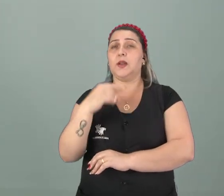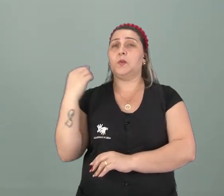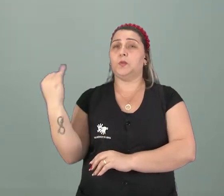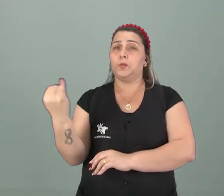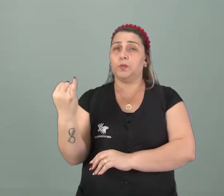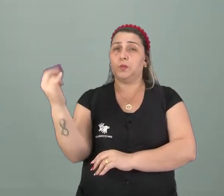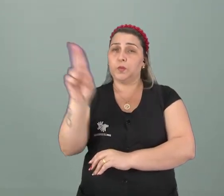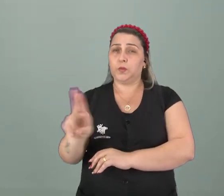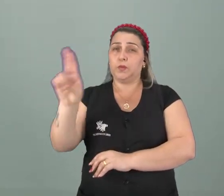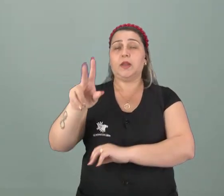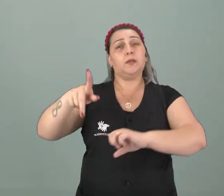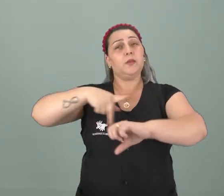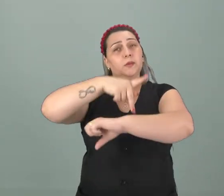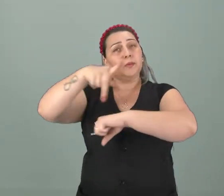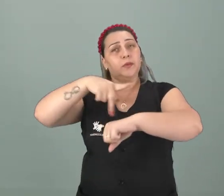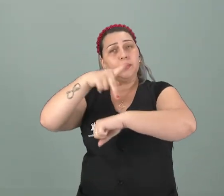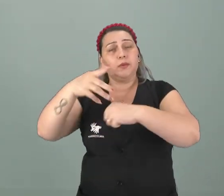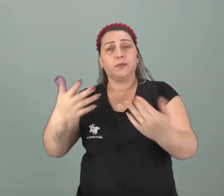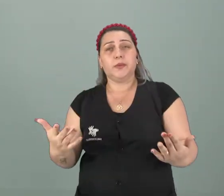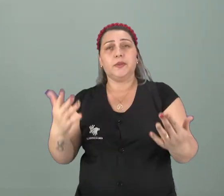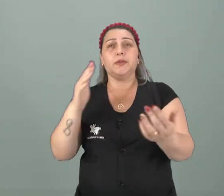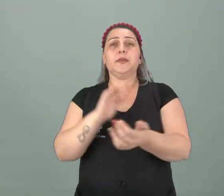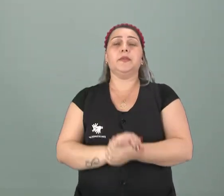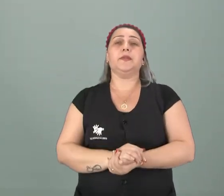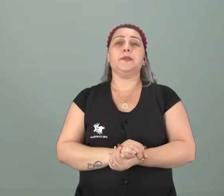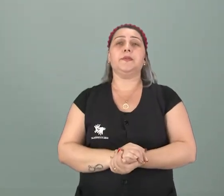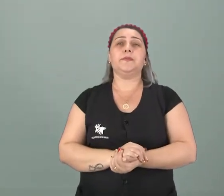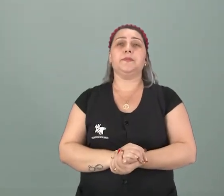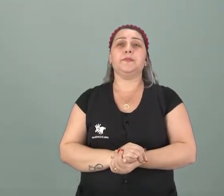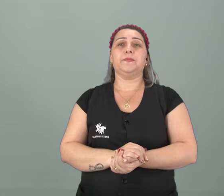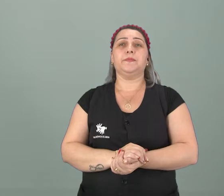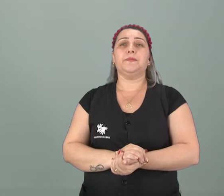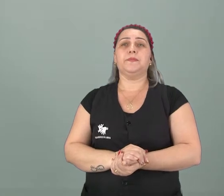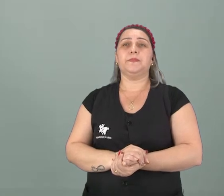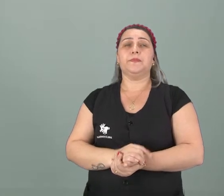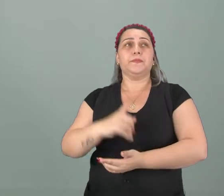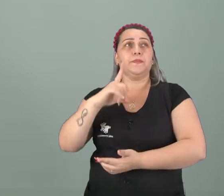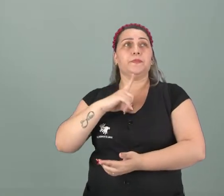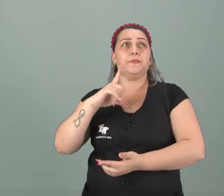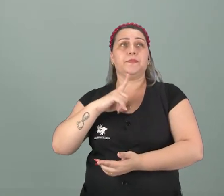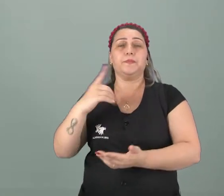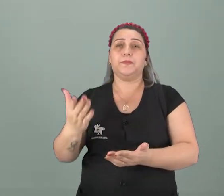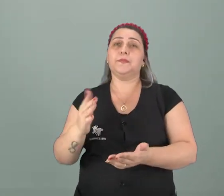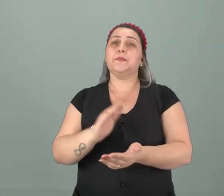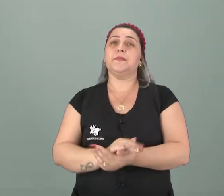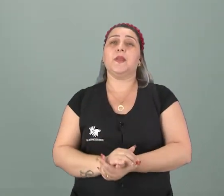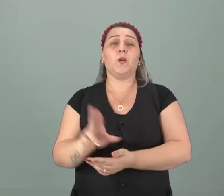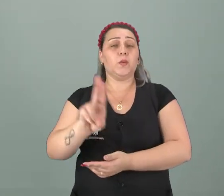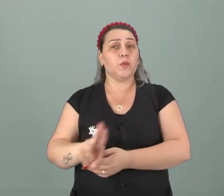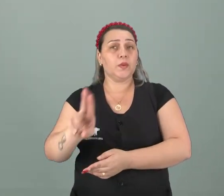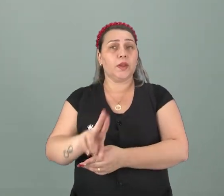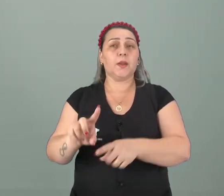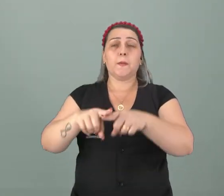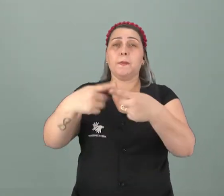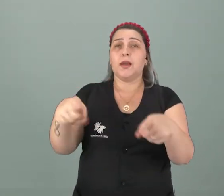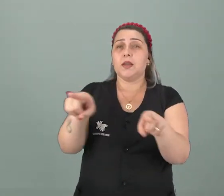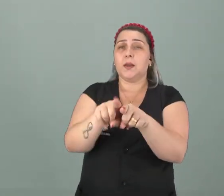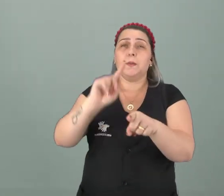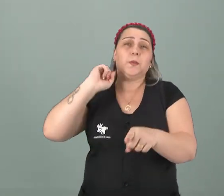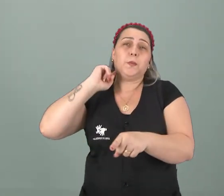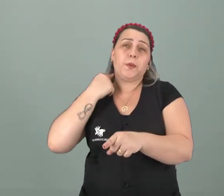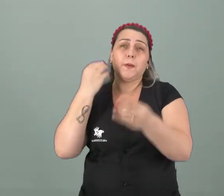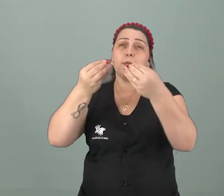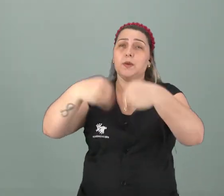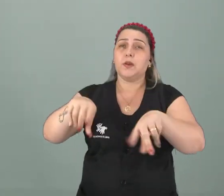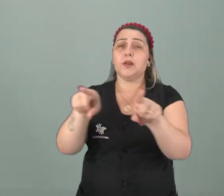muito utilizado pelos países, né? Então, né, acaba que tem essa dicotomia, né? É muito utilizado, porém é muito poluente,